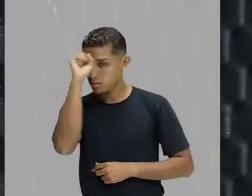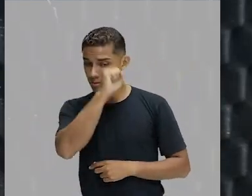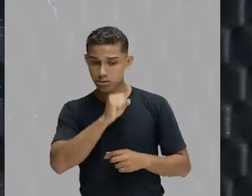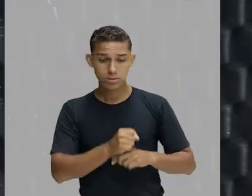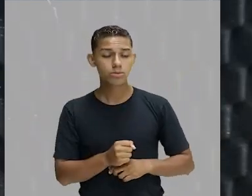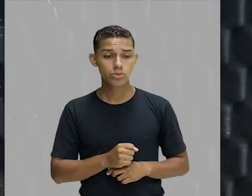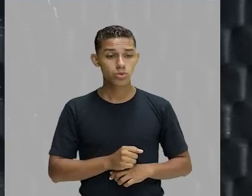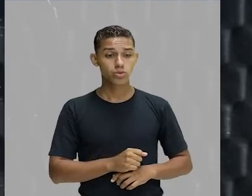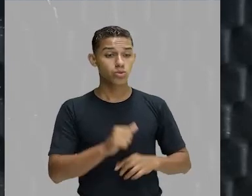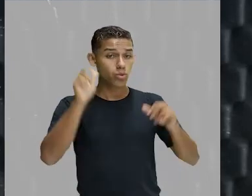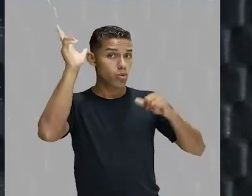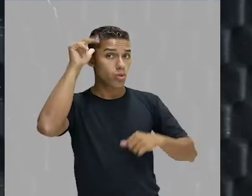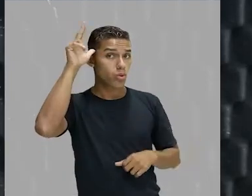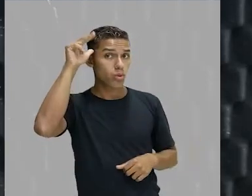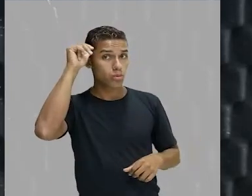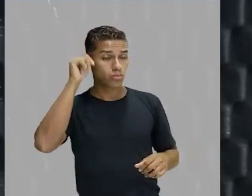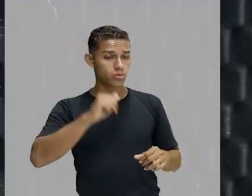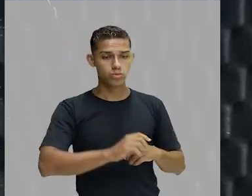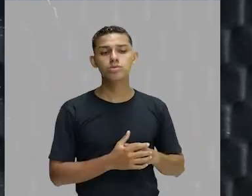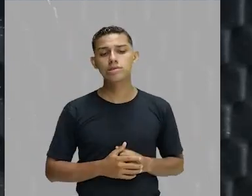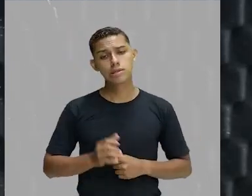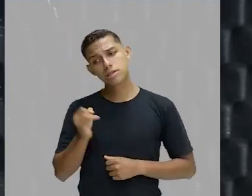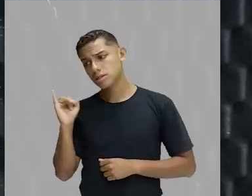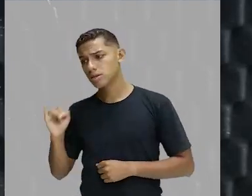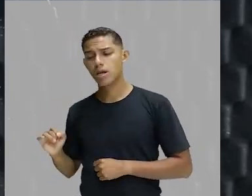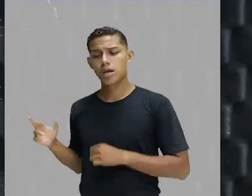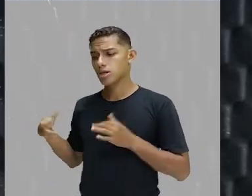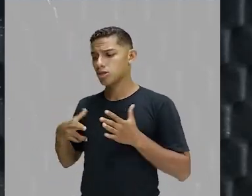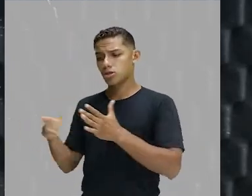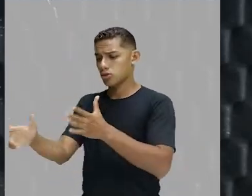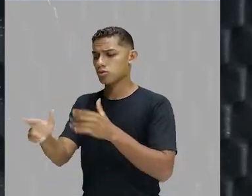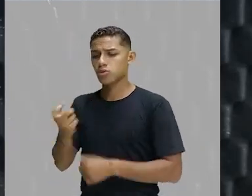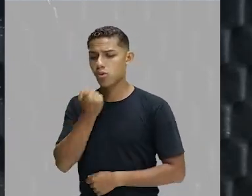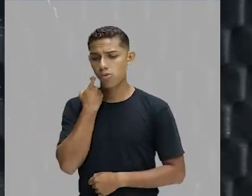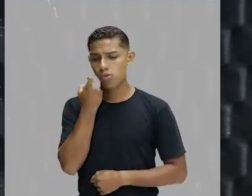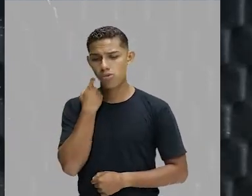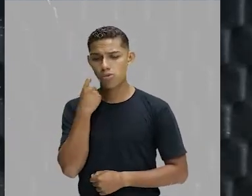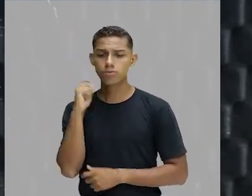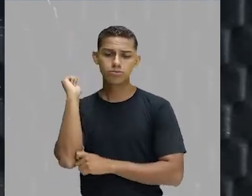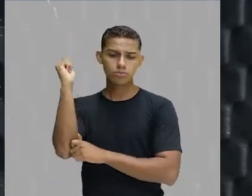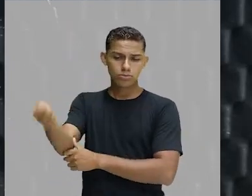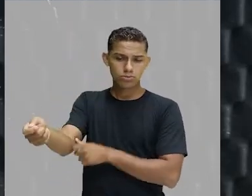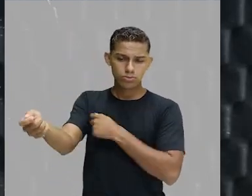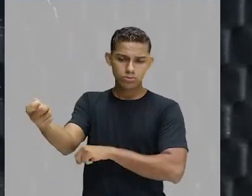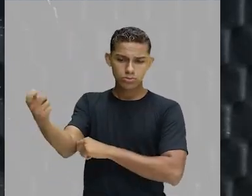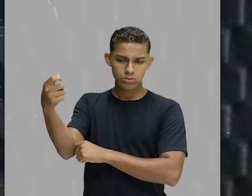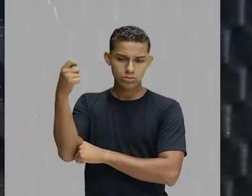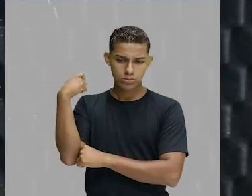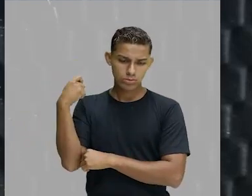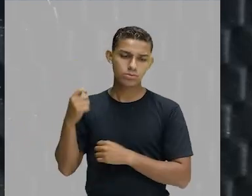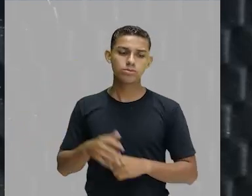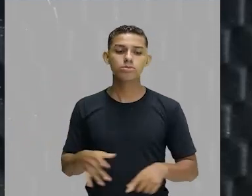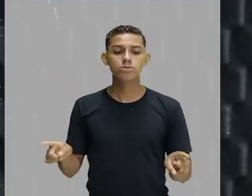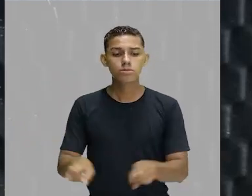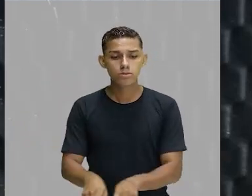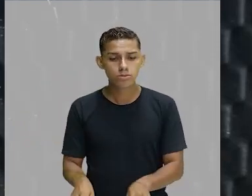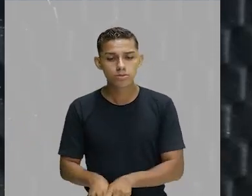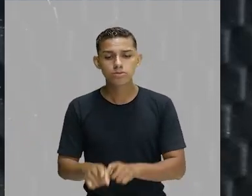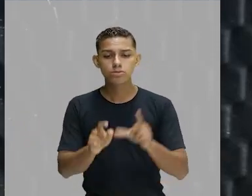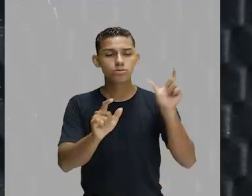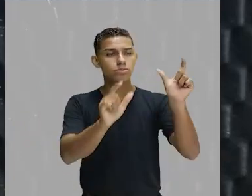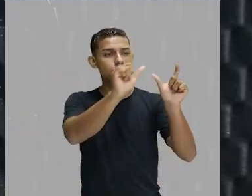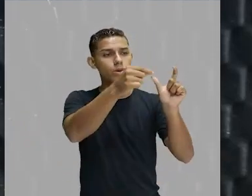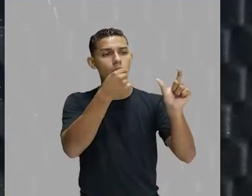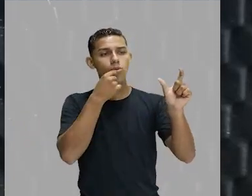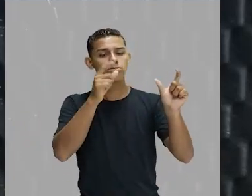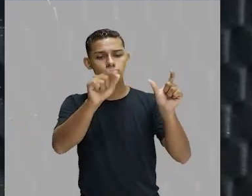cuidar dos cavalos, se tiver riozinho com peixes, você vai praticar um pouco de piscicultura, né? A questão das uvas, a gente vai